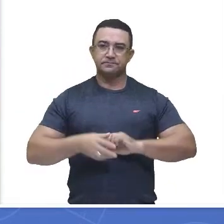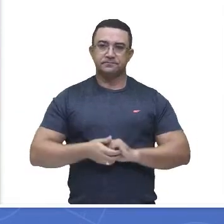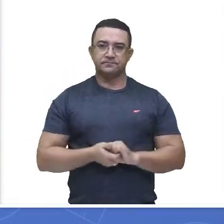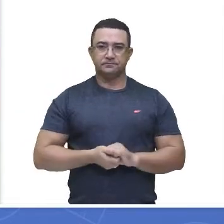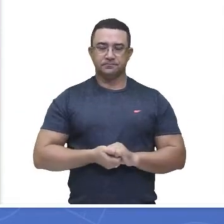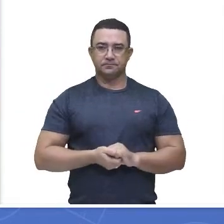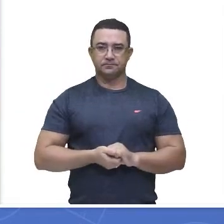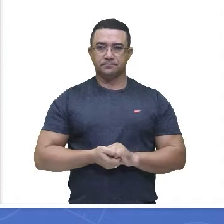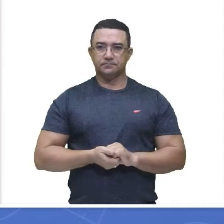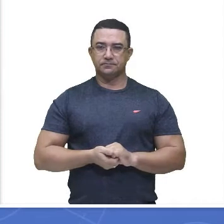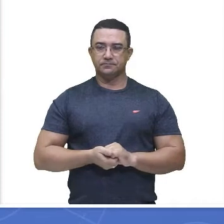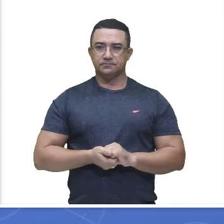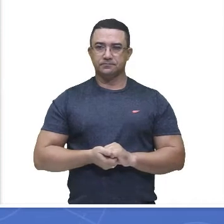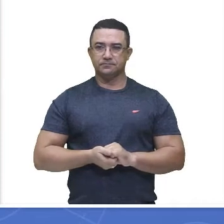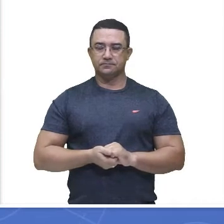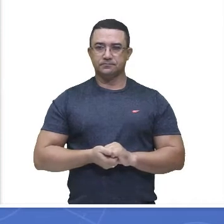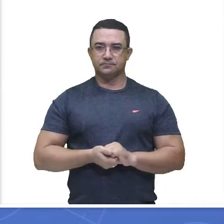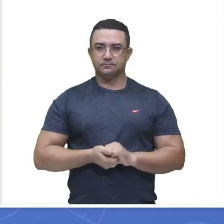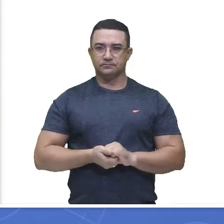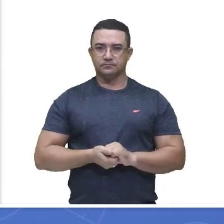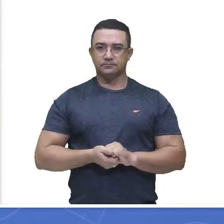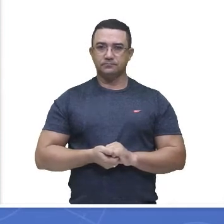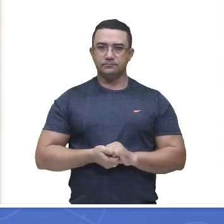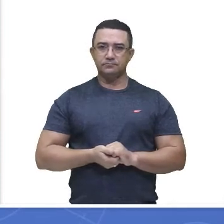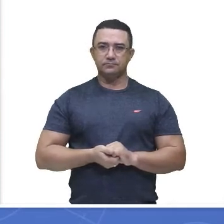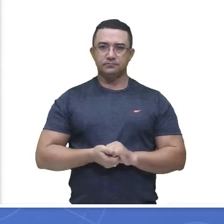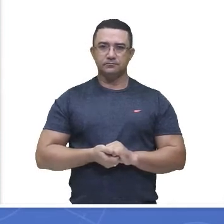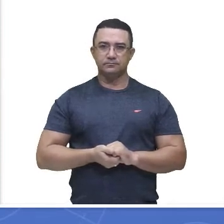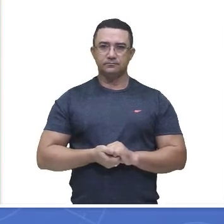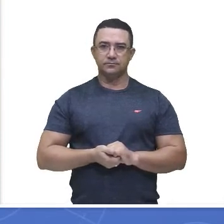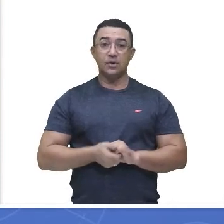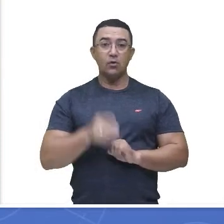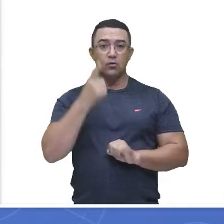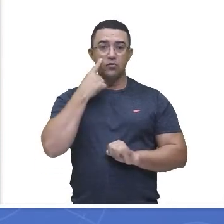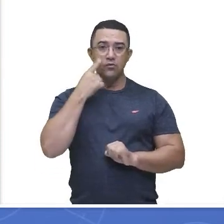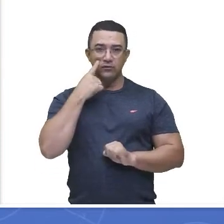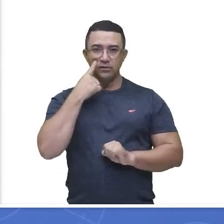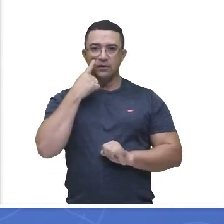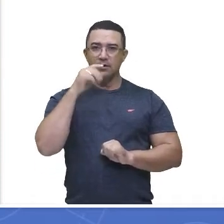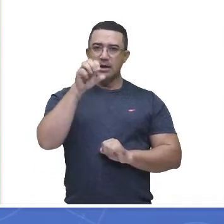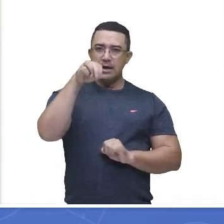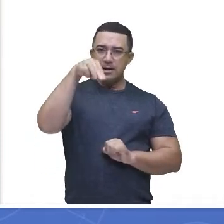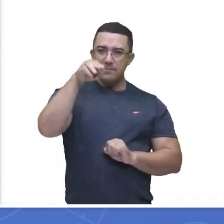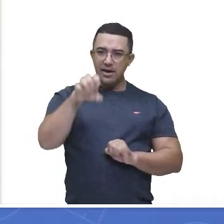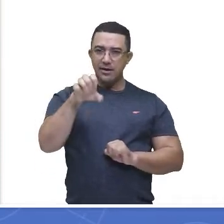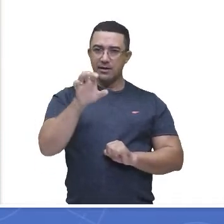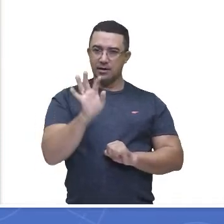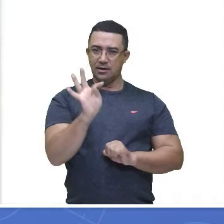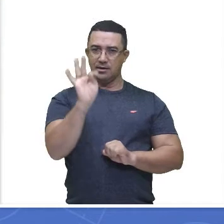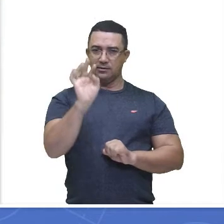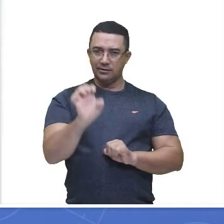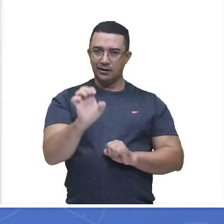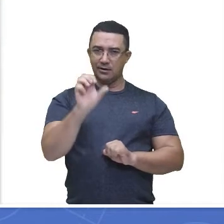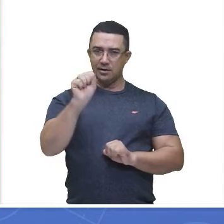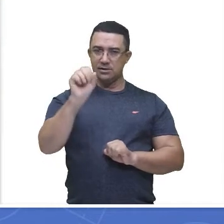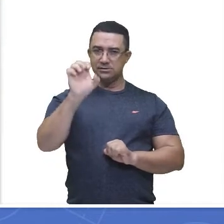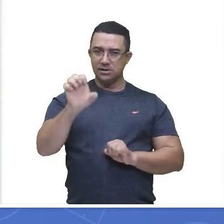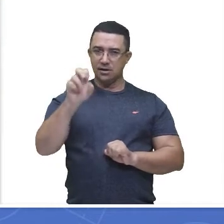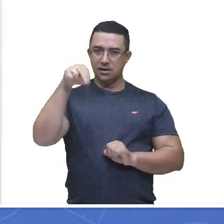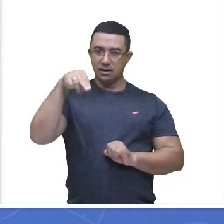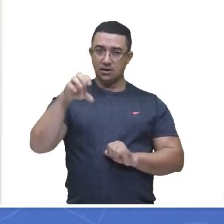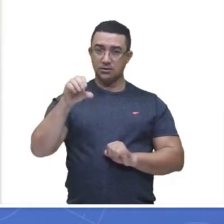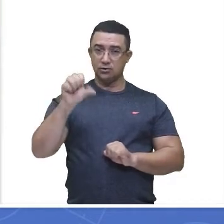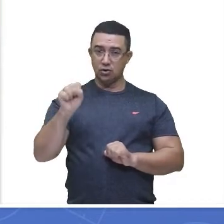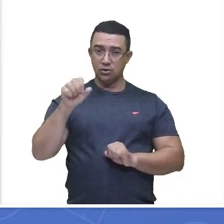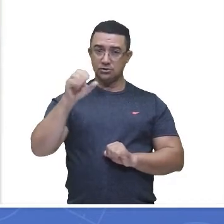usted, se, nosotros ou nosotras, nos, vosotros ou vosotras, os, ellos, ellas ou ustedes, se.